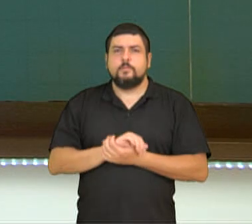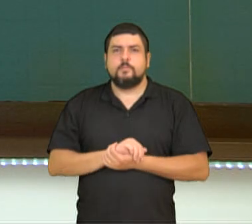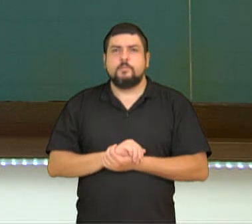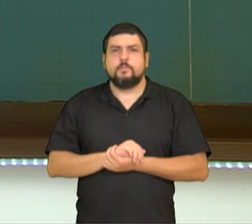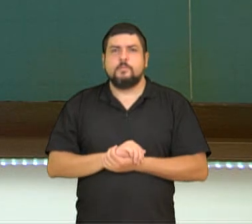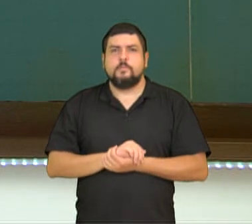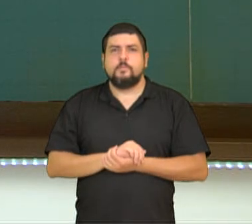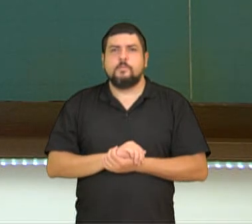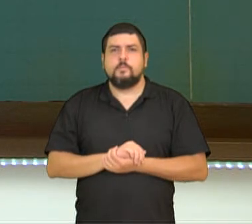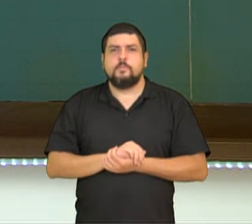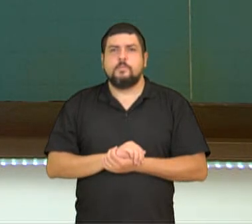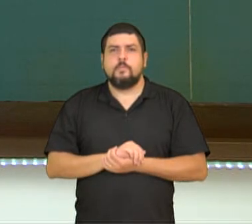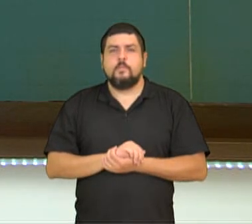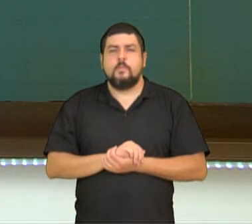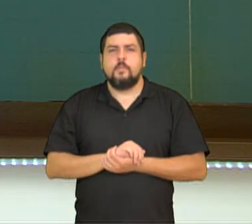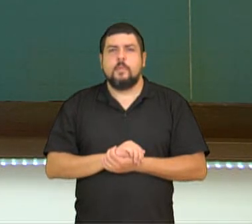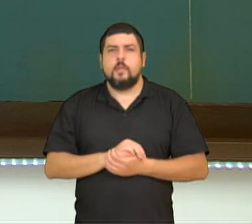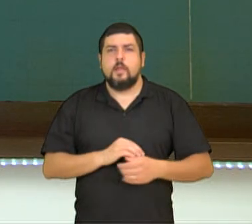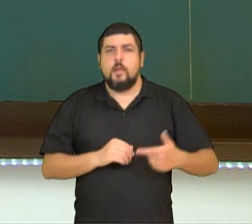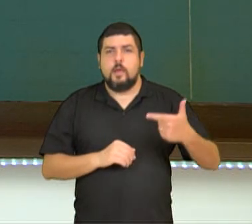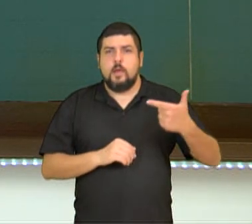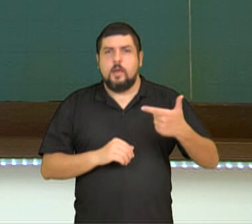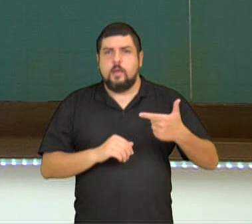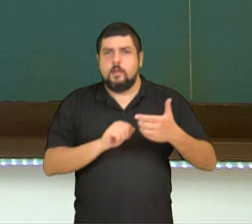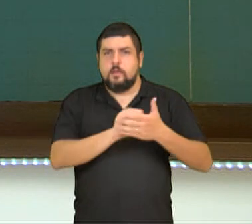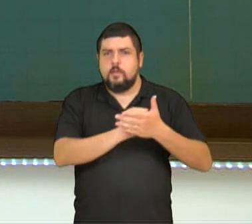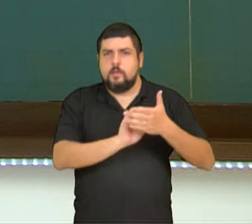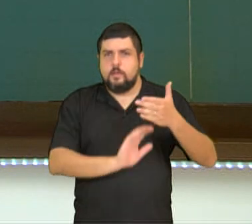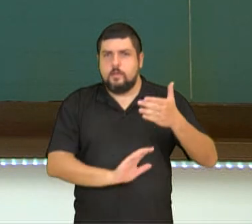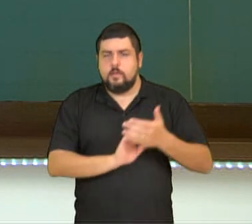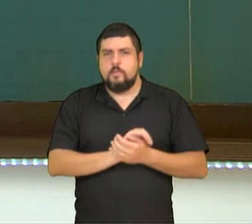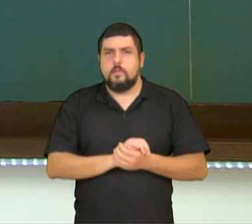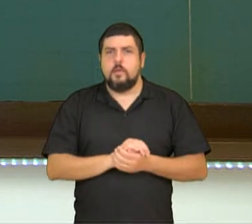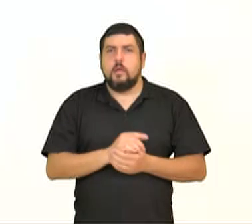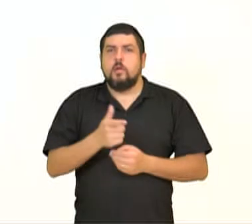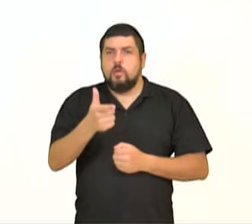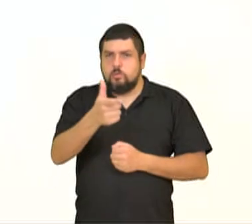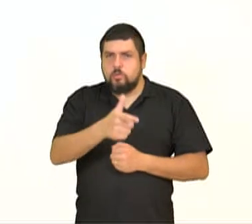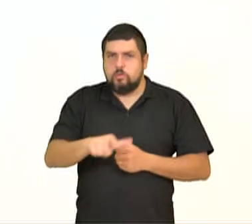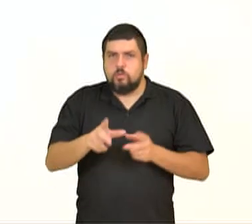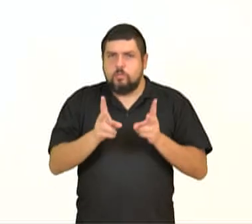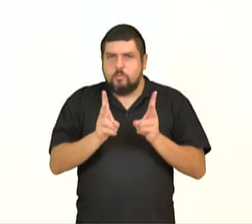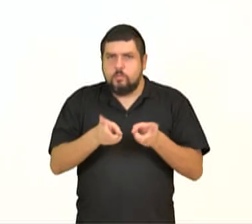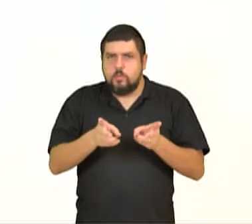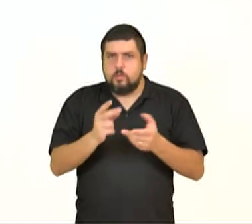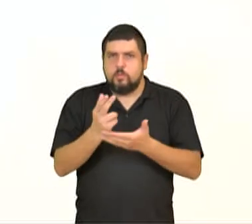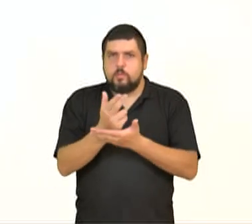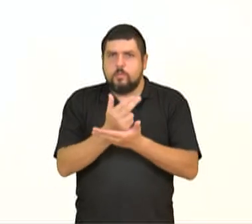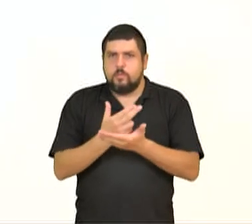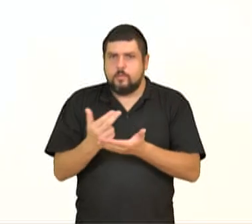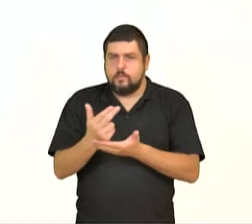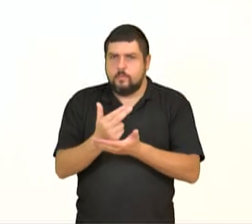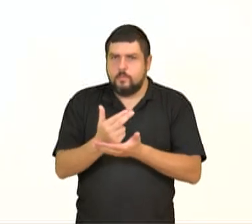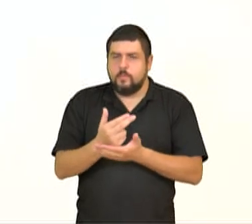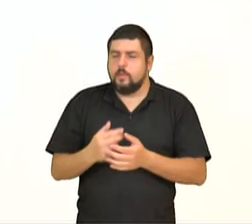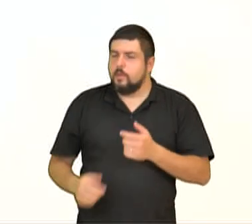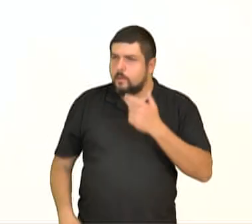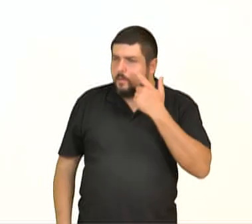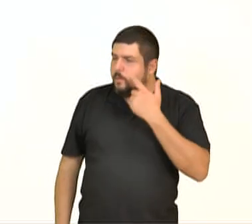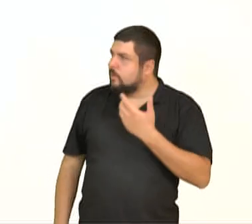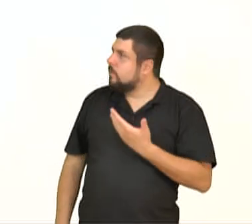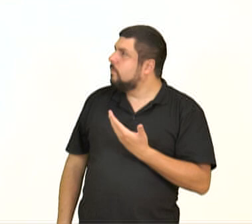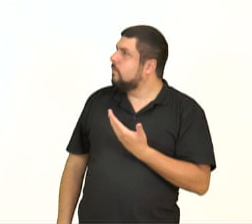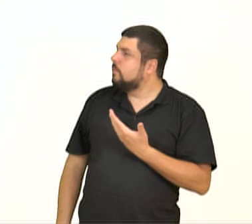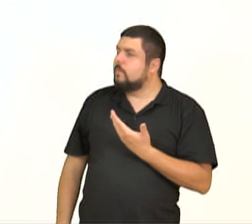para a segunda atividade. Observem aqui então novamente a mesma charge. E aí eu gostaria que vocês